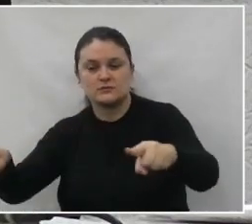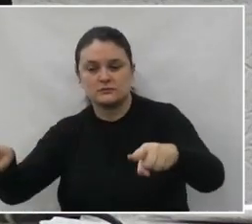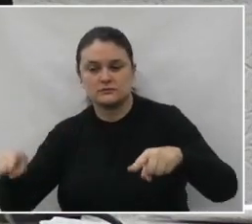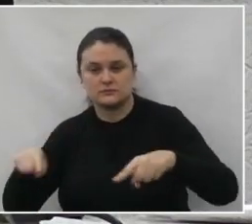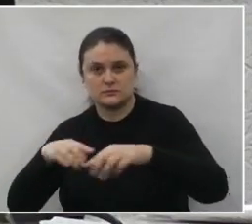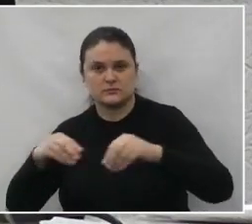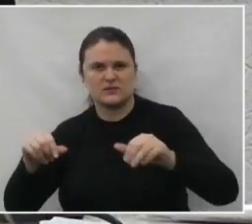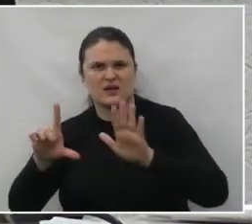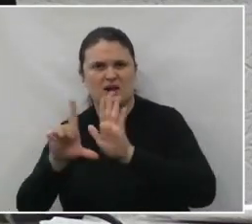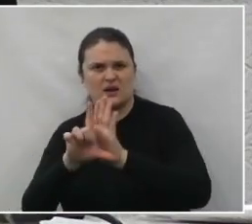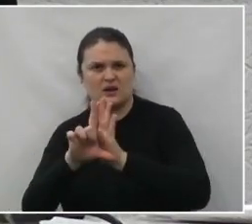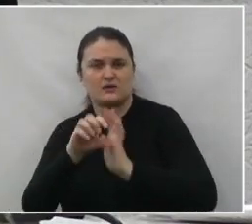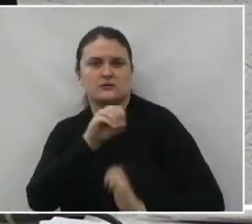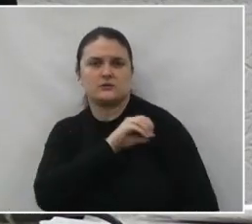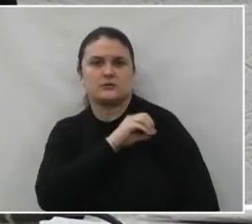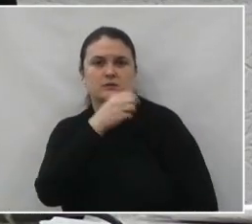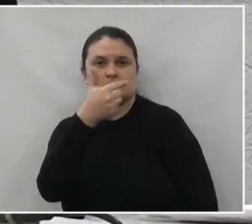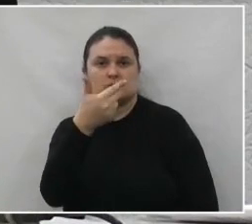da lei número